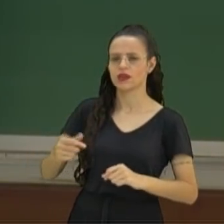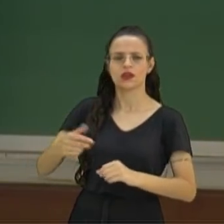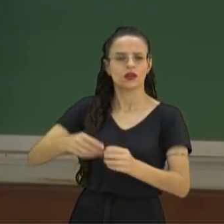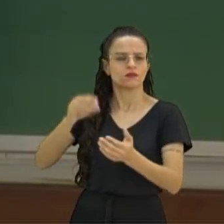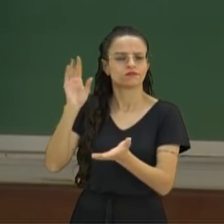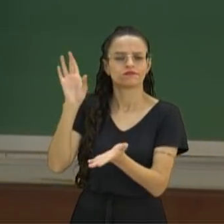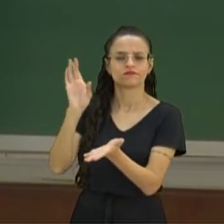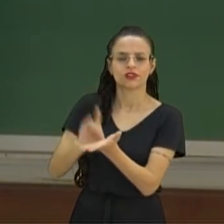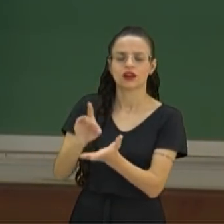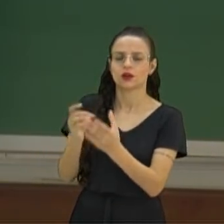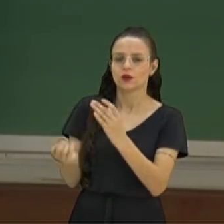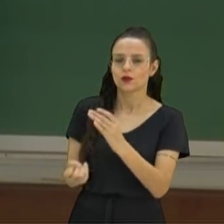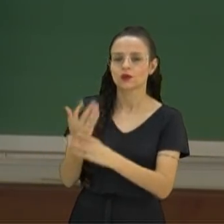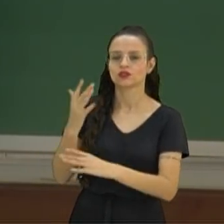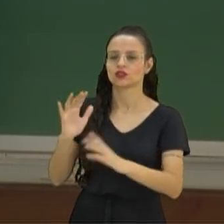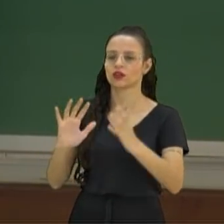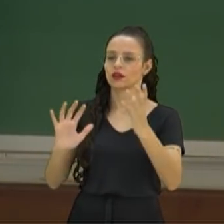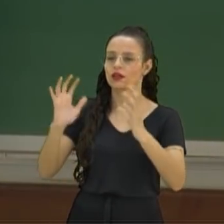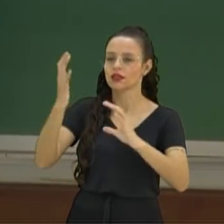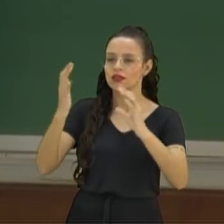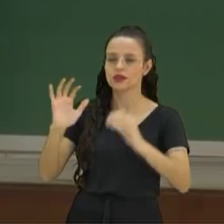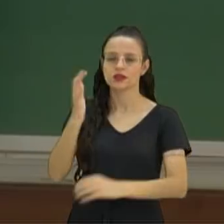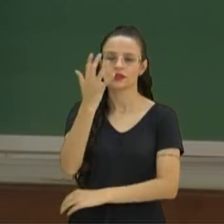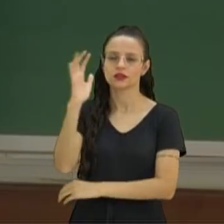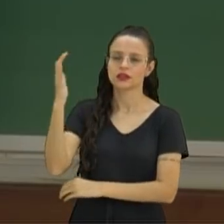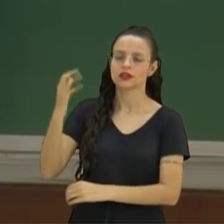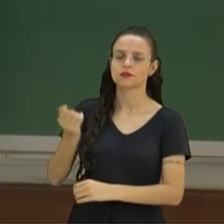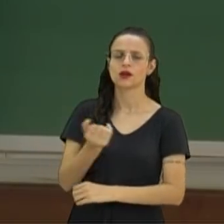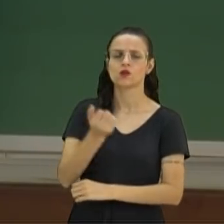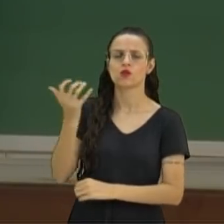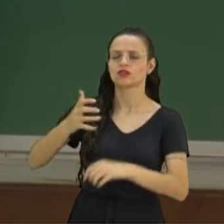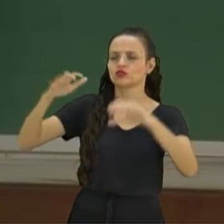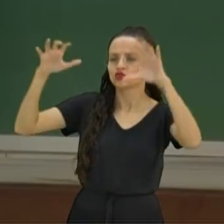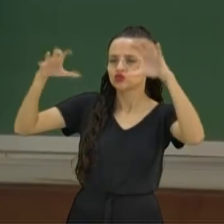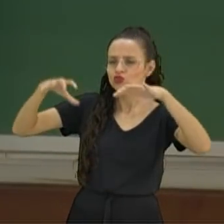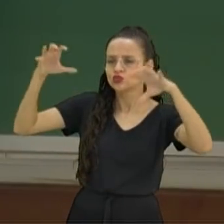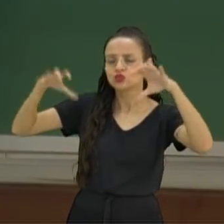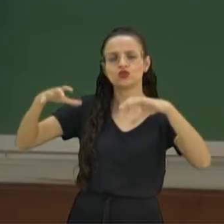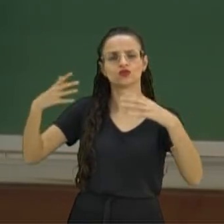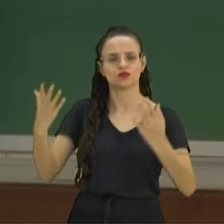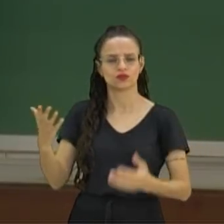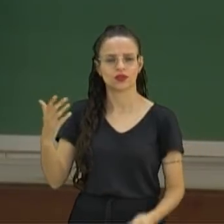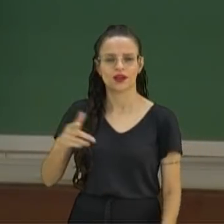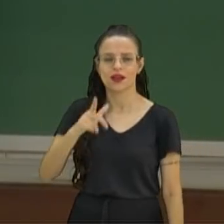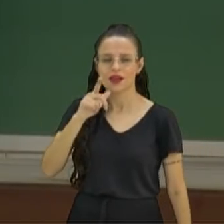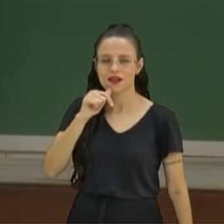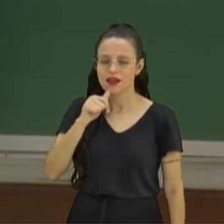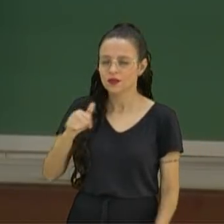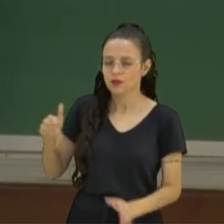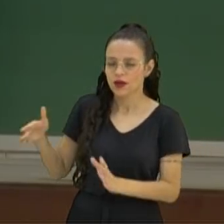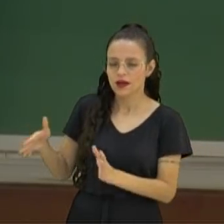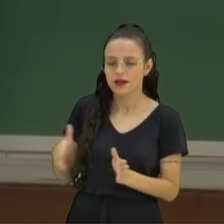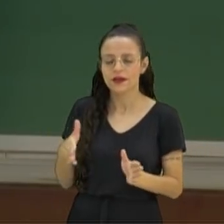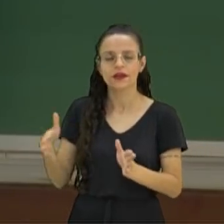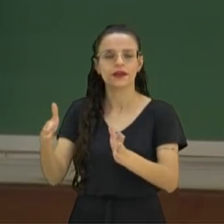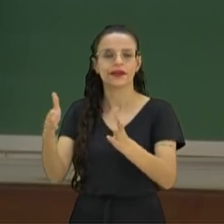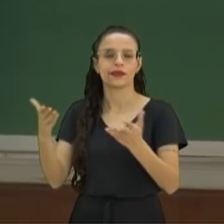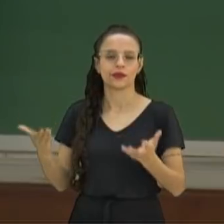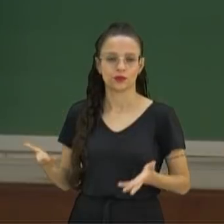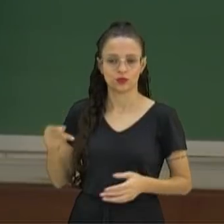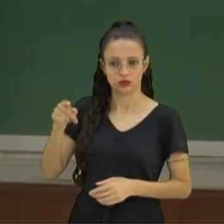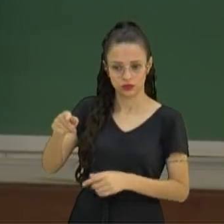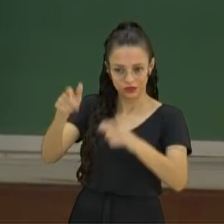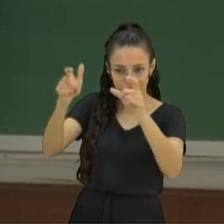a relação do clima, a quantidade de chuvas, por exemplo, a quantidade de água dos rios,